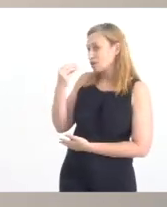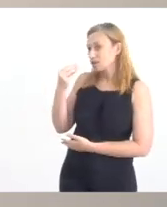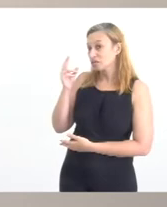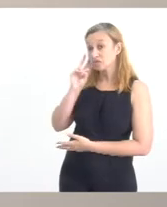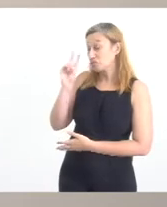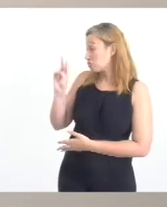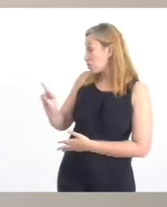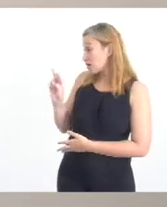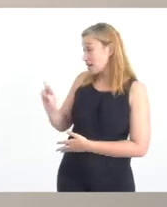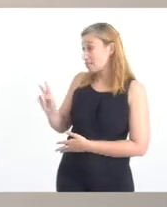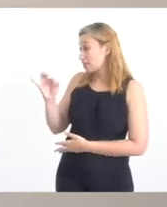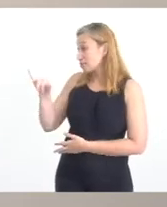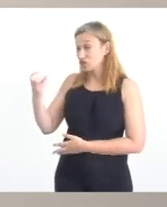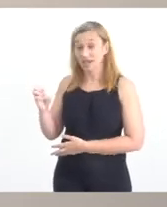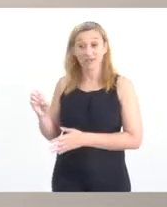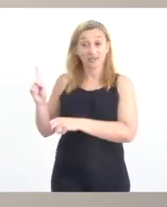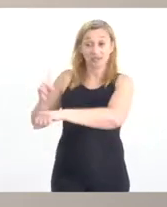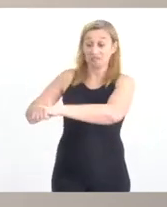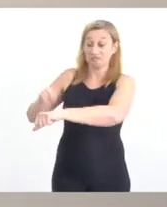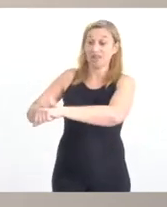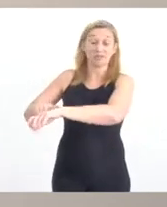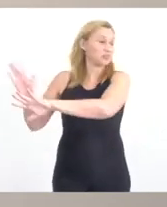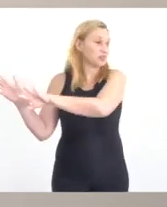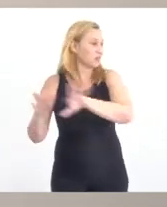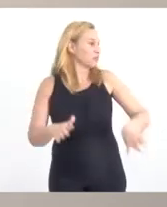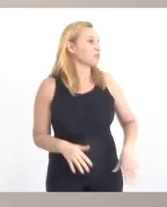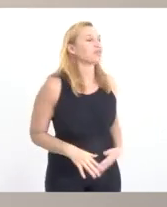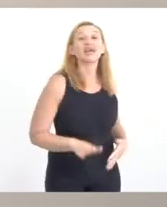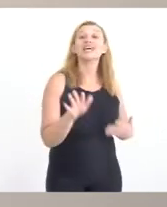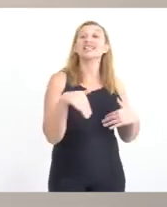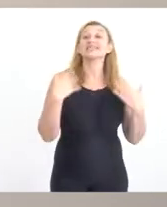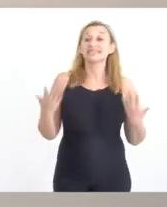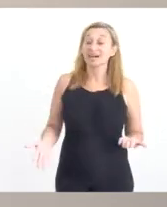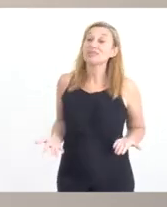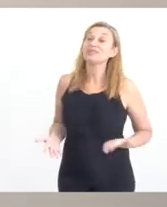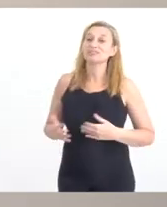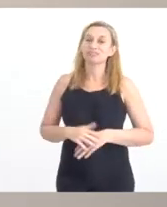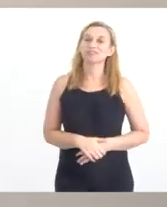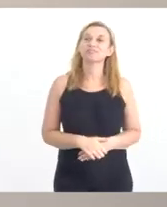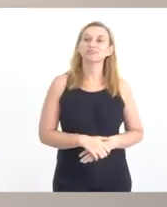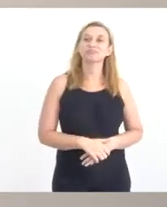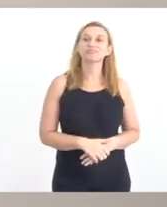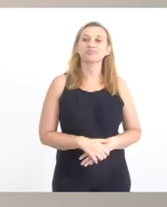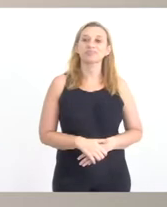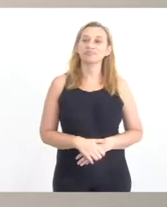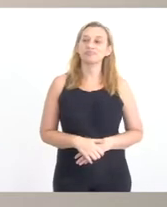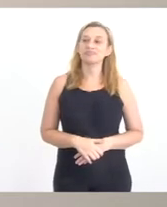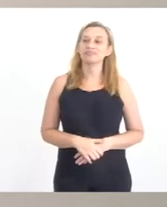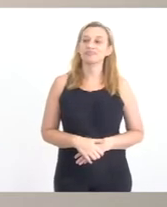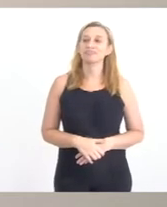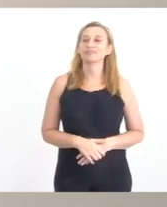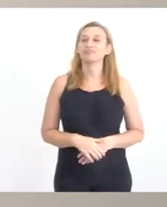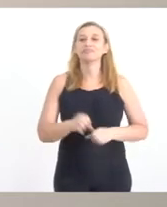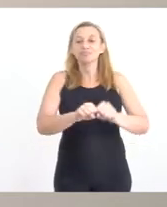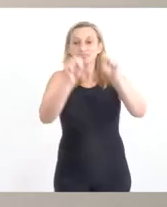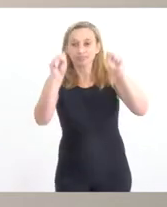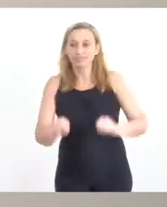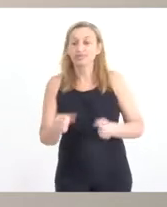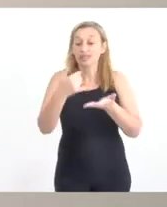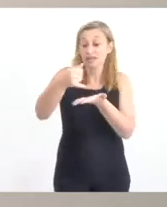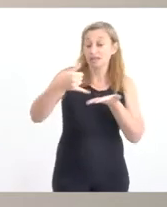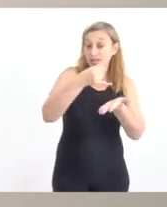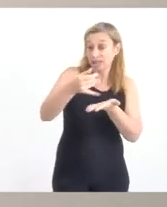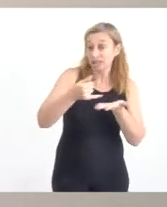fica muito bonito Trevo ali podem olhar para tu aí então gente nós estamos então é o sistema capitalista